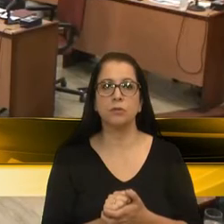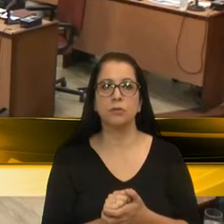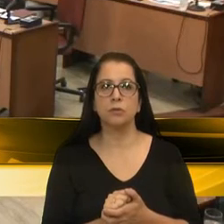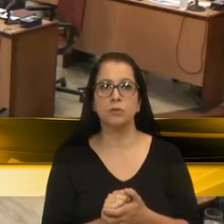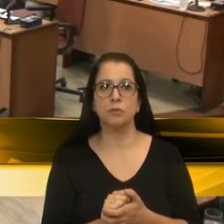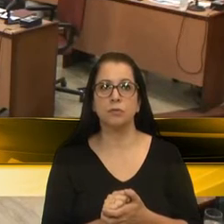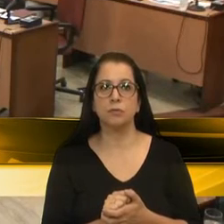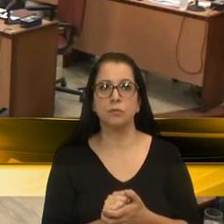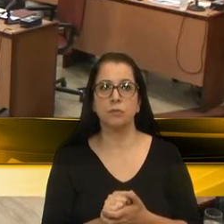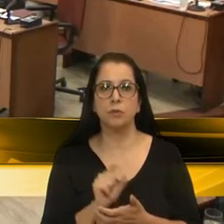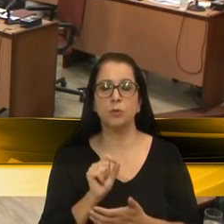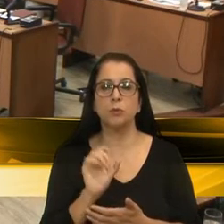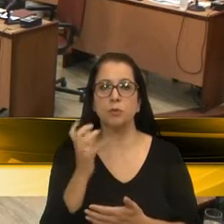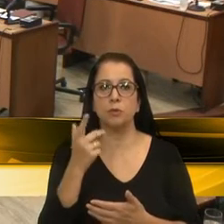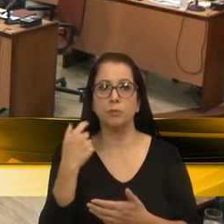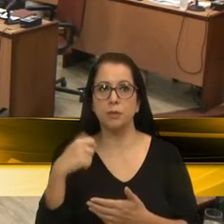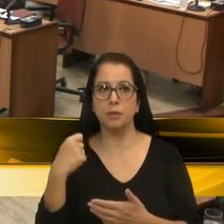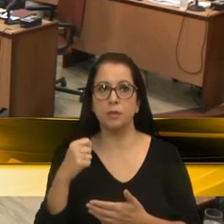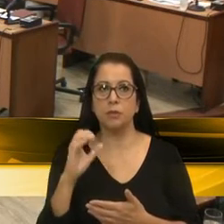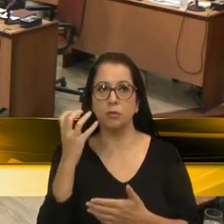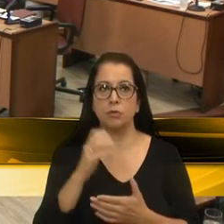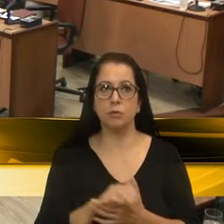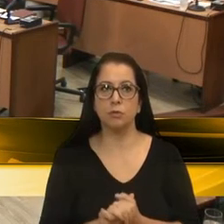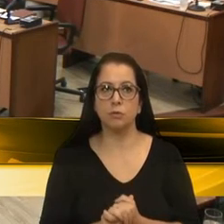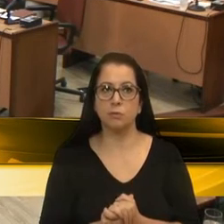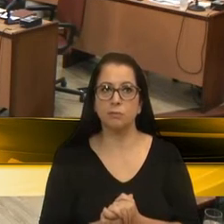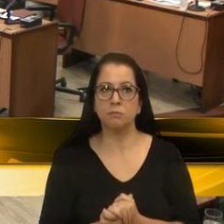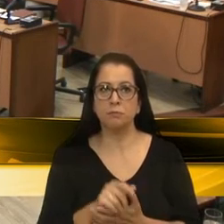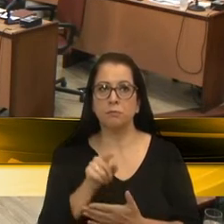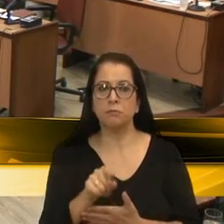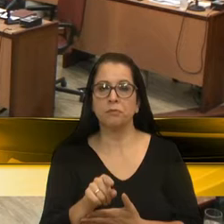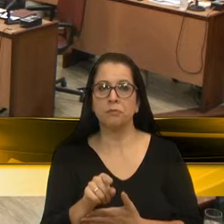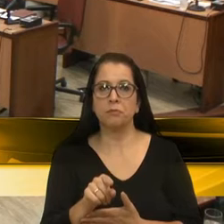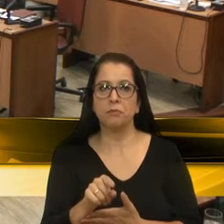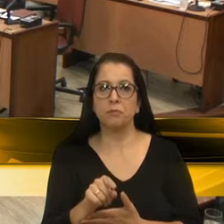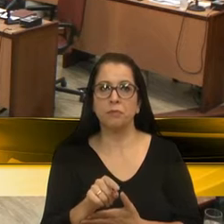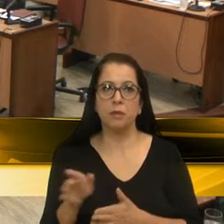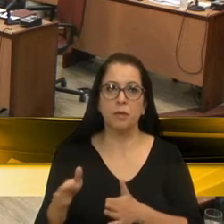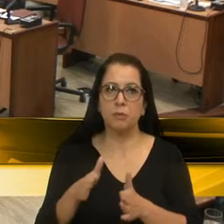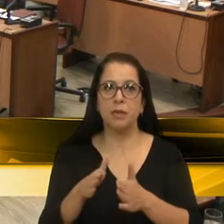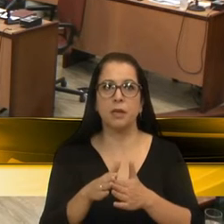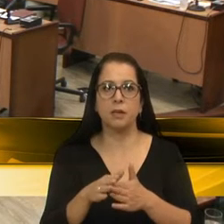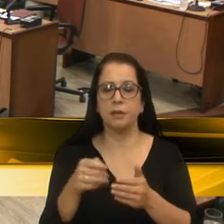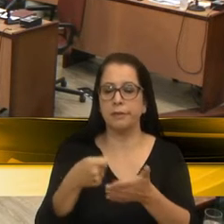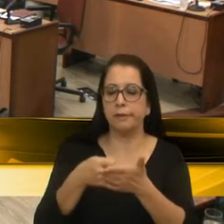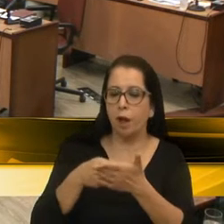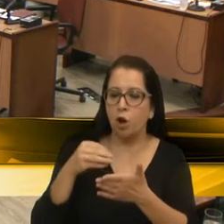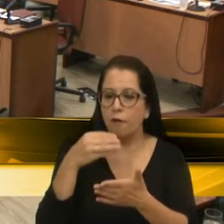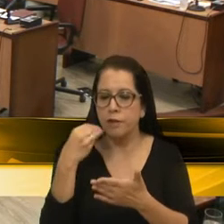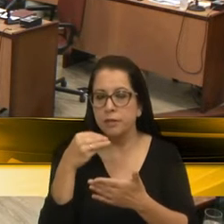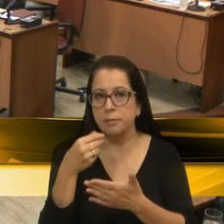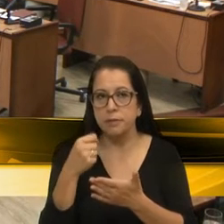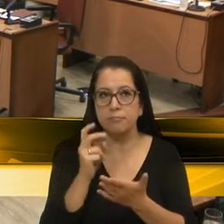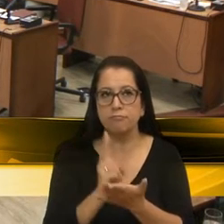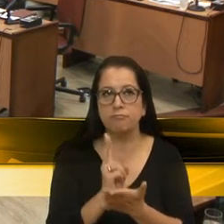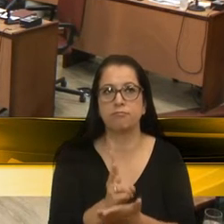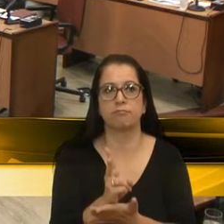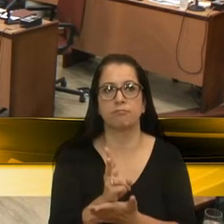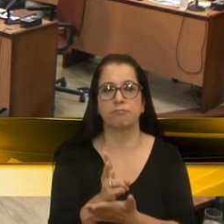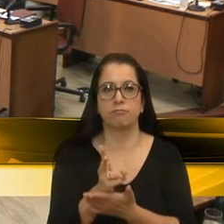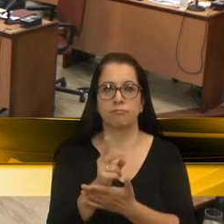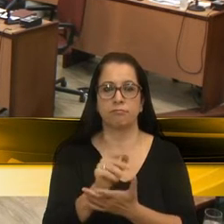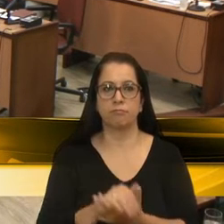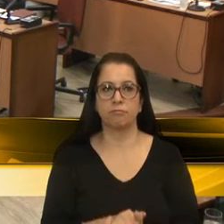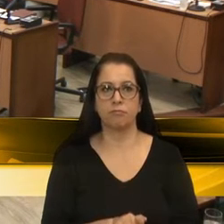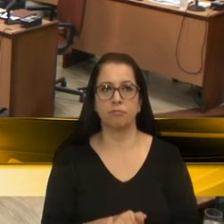essa situação que precisa acontecer. Eu acho que a caminhada agora de convencimento ela precisa ser contínua,